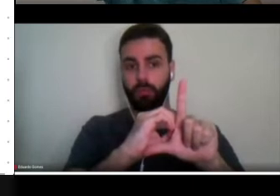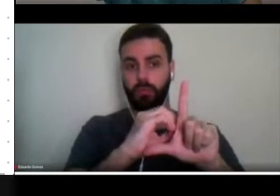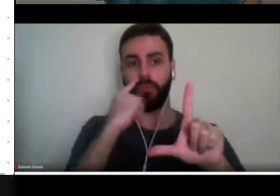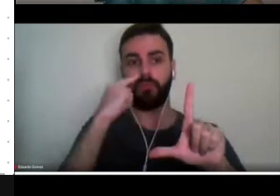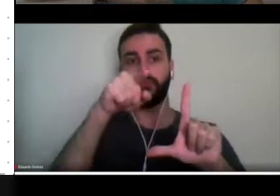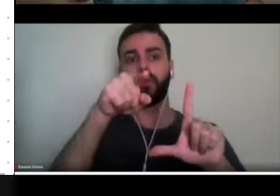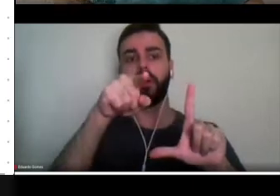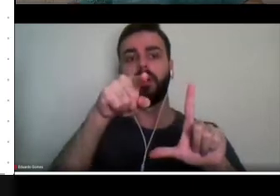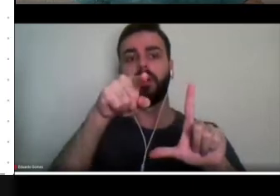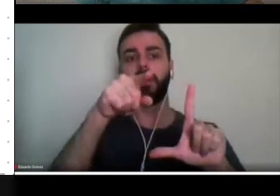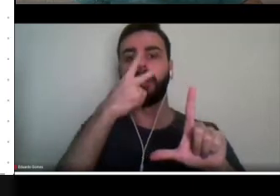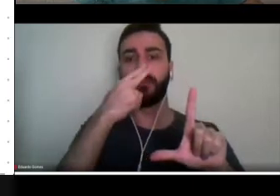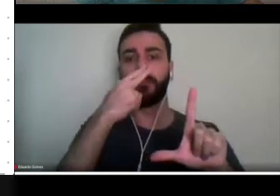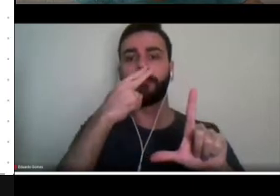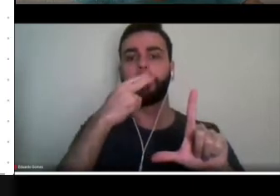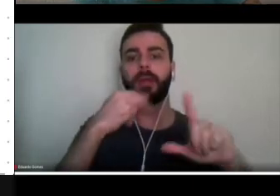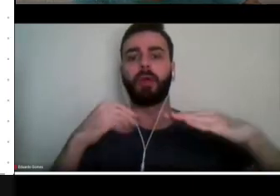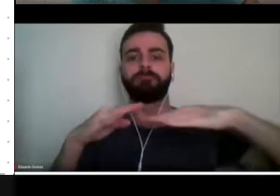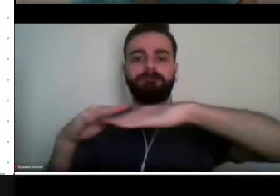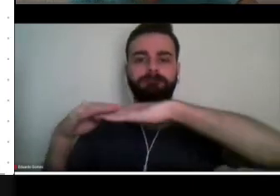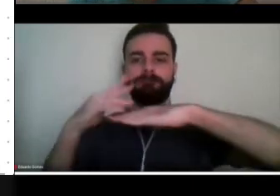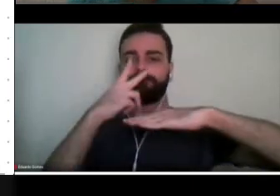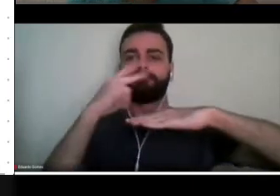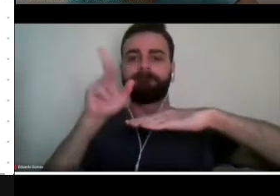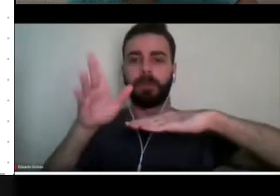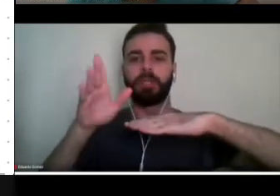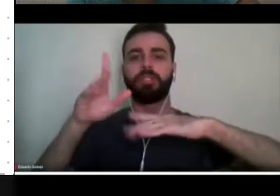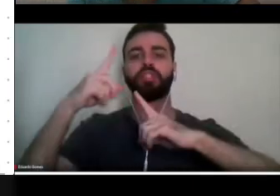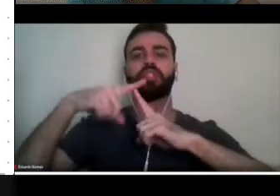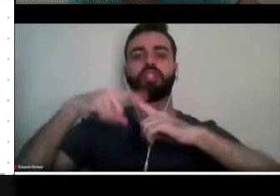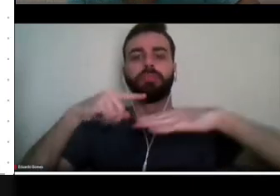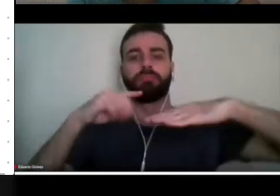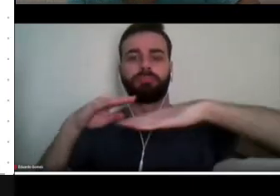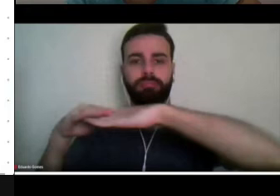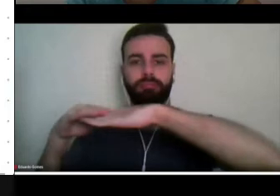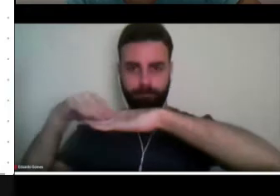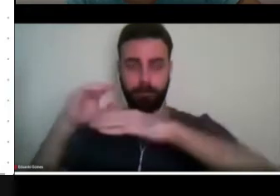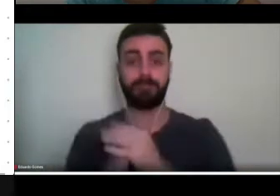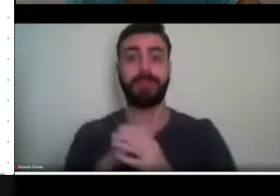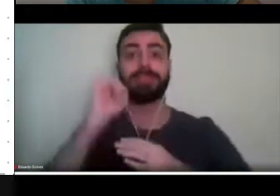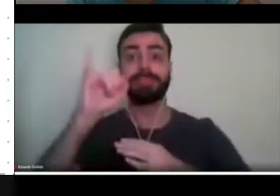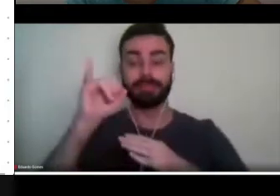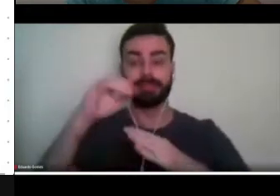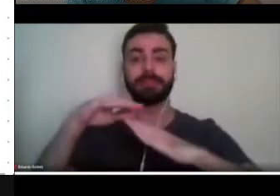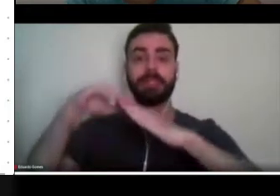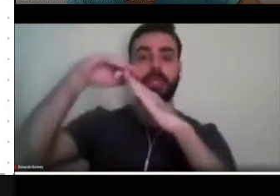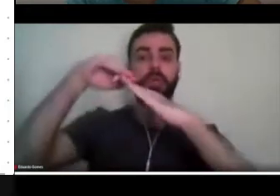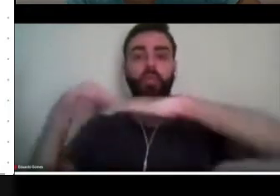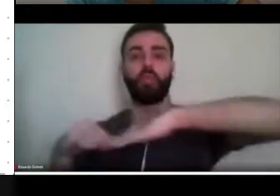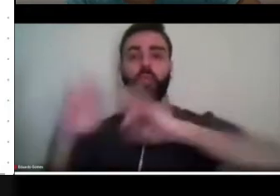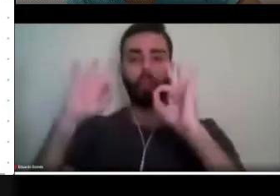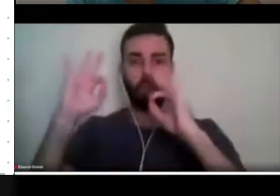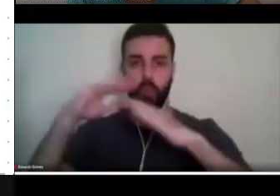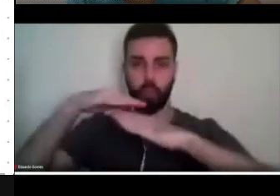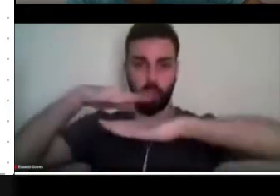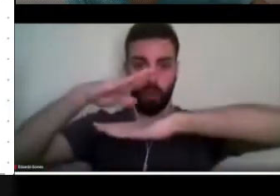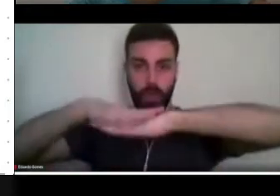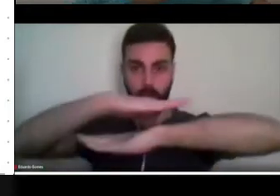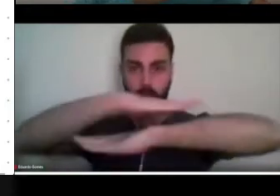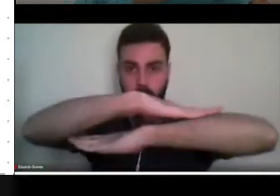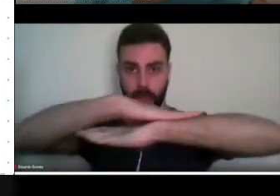zero. Se a inclinação é zero, quer dizer que a velocidade em t igual a zero, ela é